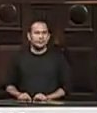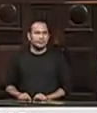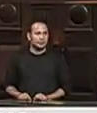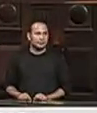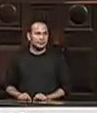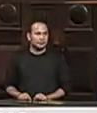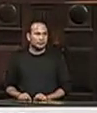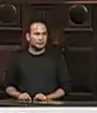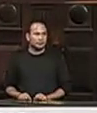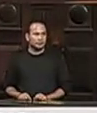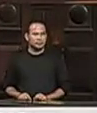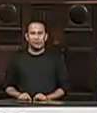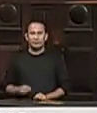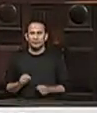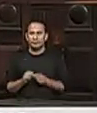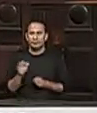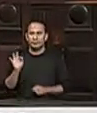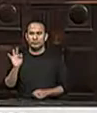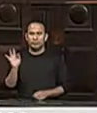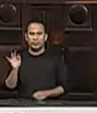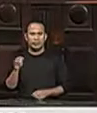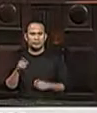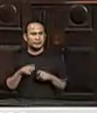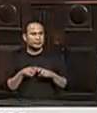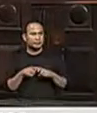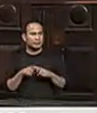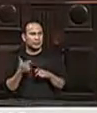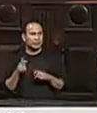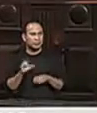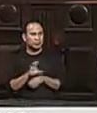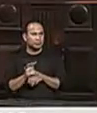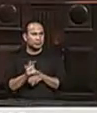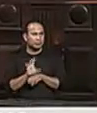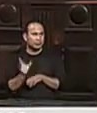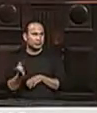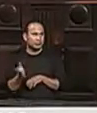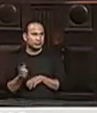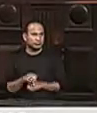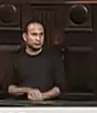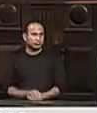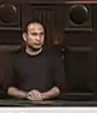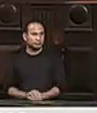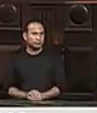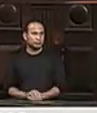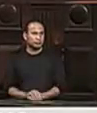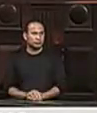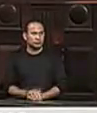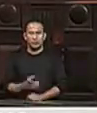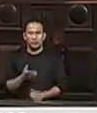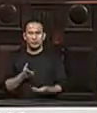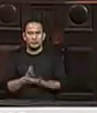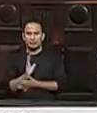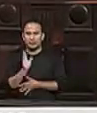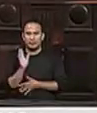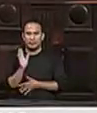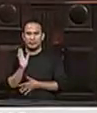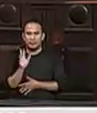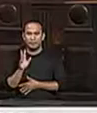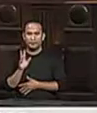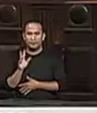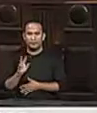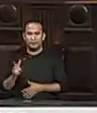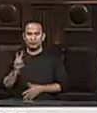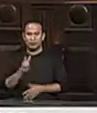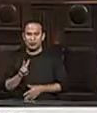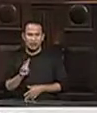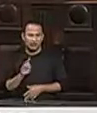sem cursinho. Em primeira vez, E não passei em nenhum vestibular só, não. Passei em